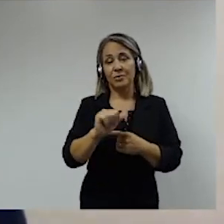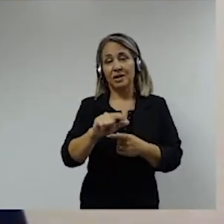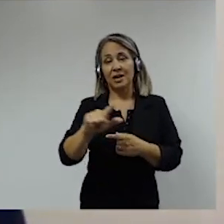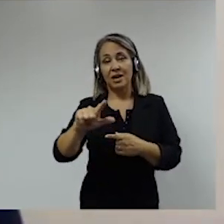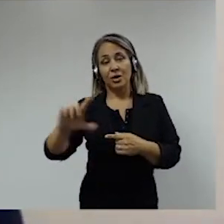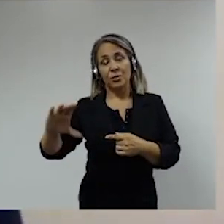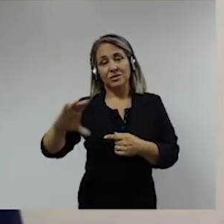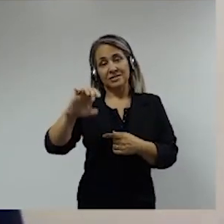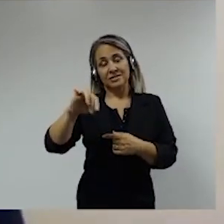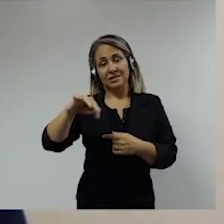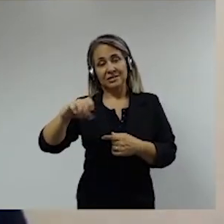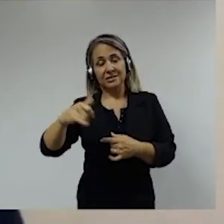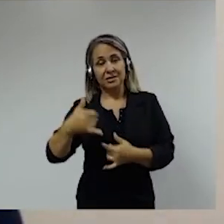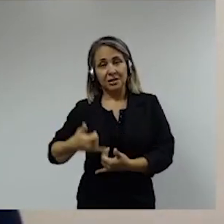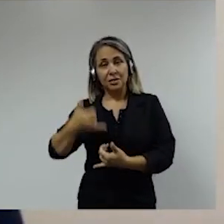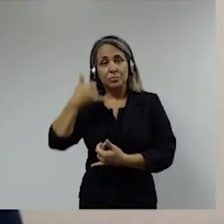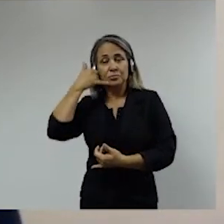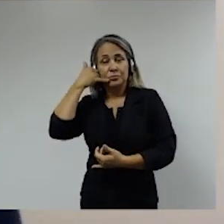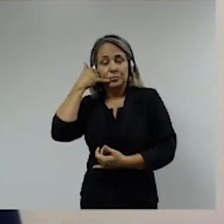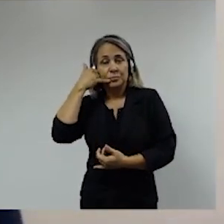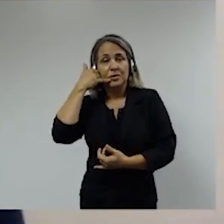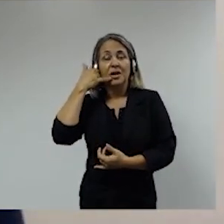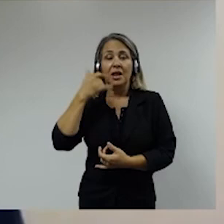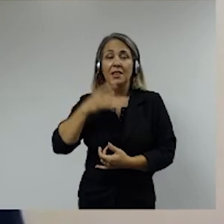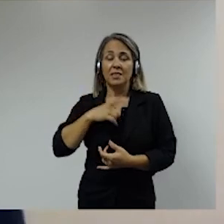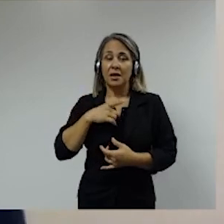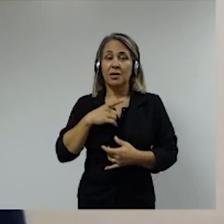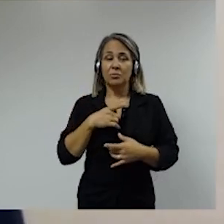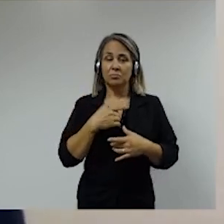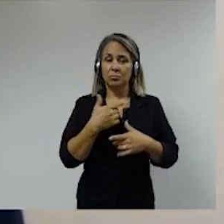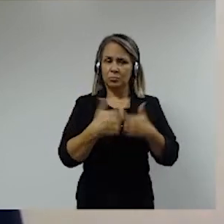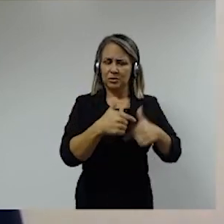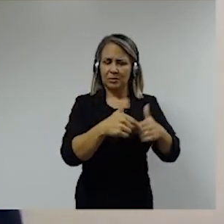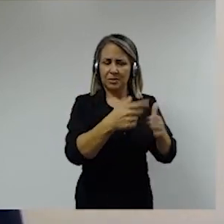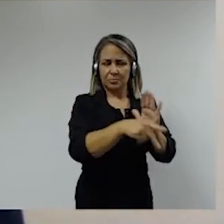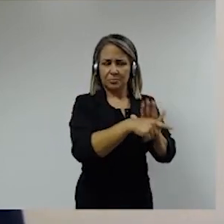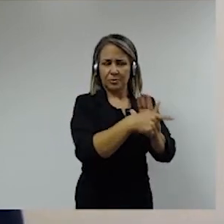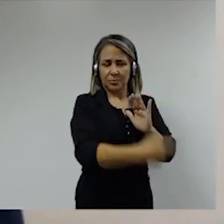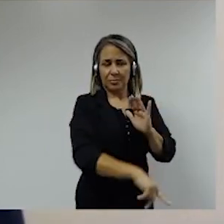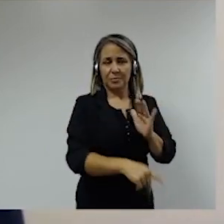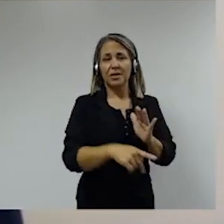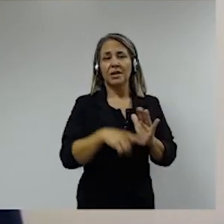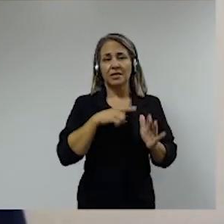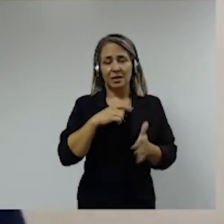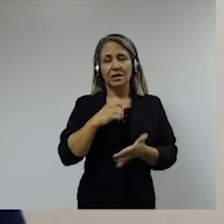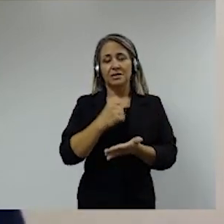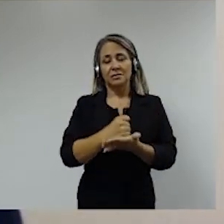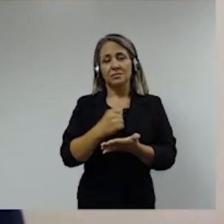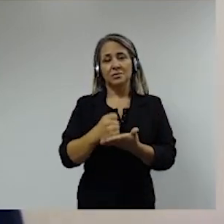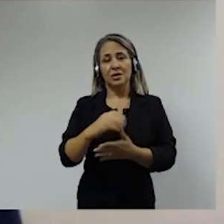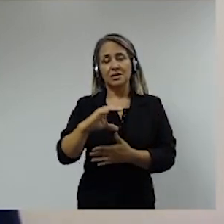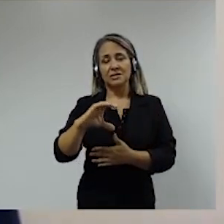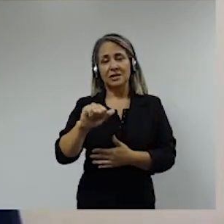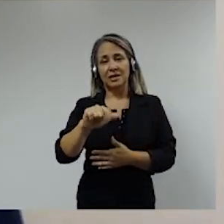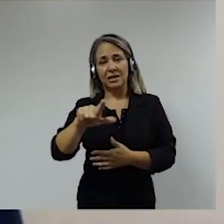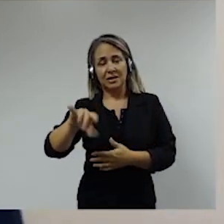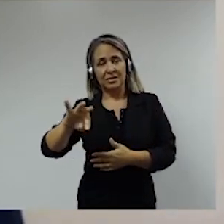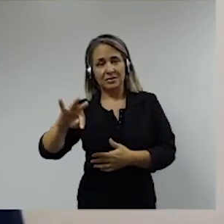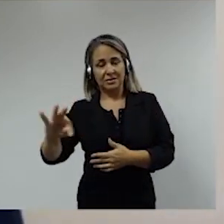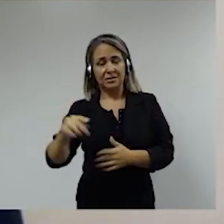Porque aos call centers tem uma disciplina própria, que está lá na CLT, no artigo 277, que fixa,